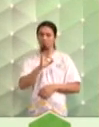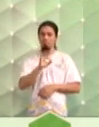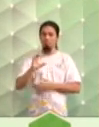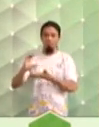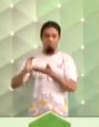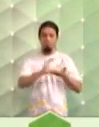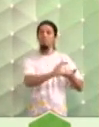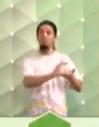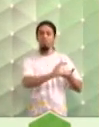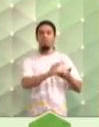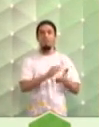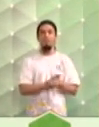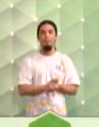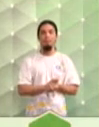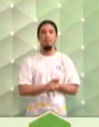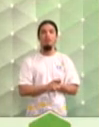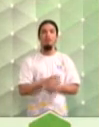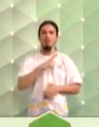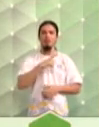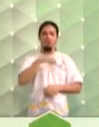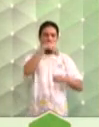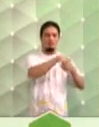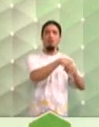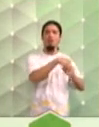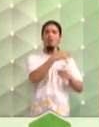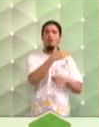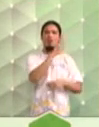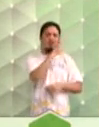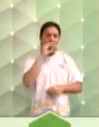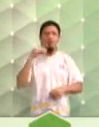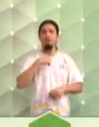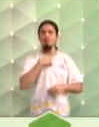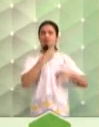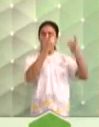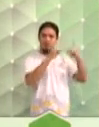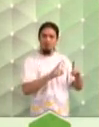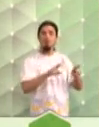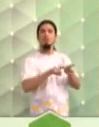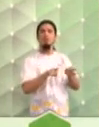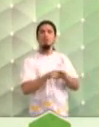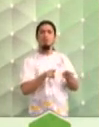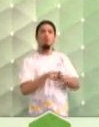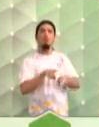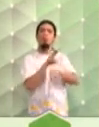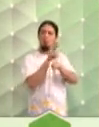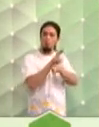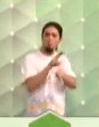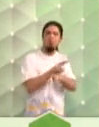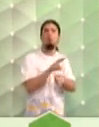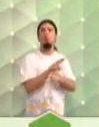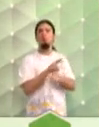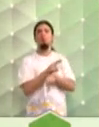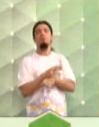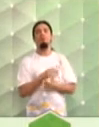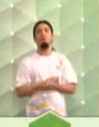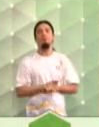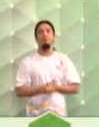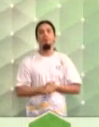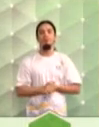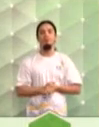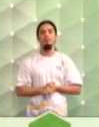distrito, atende crianças com deficiência, né? E tem um cuidado ali todo carinhoso com essas crianças. Vamos lá, tudo certinho